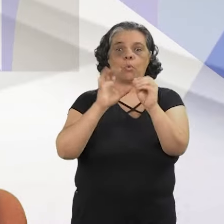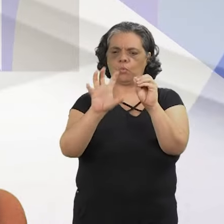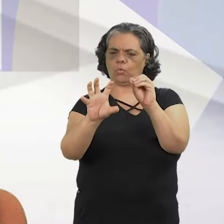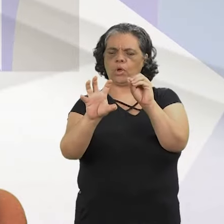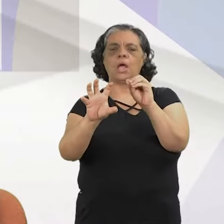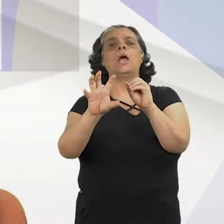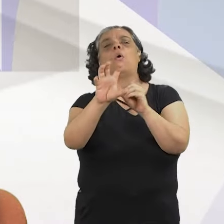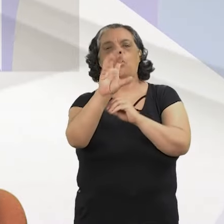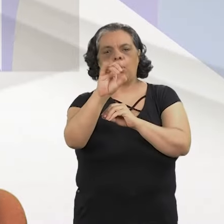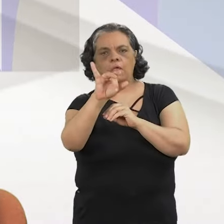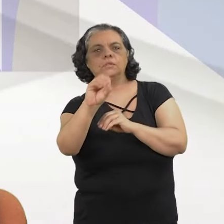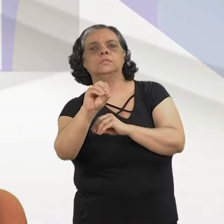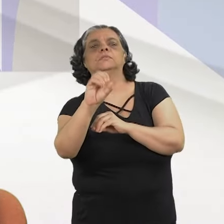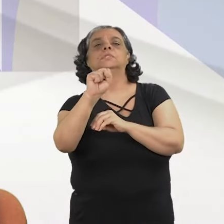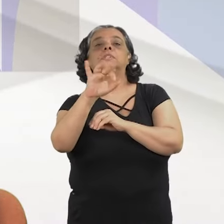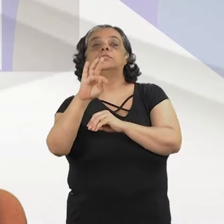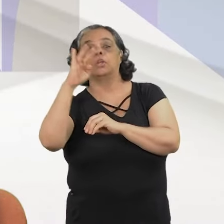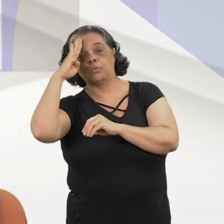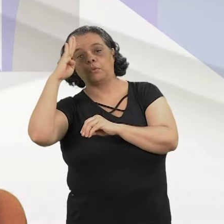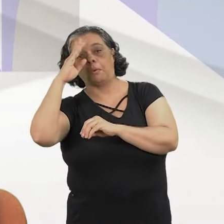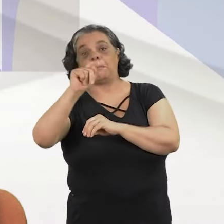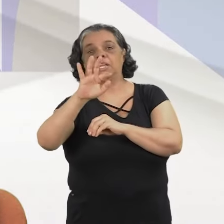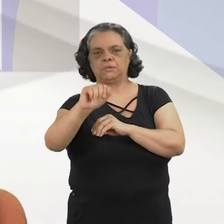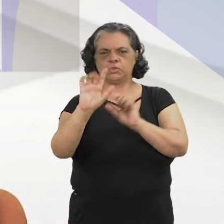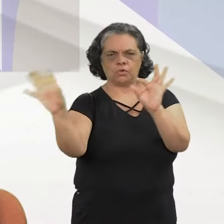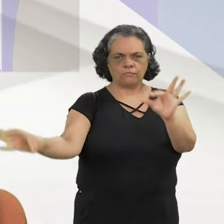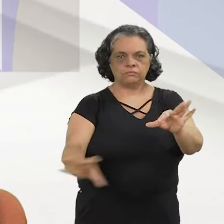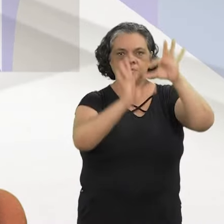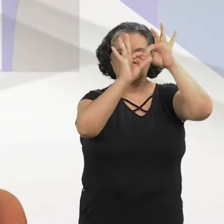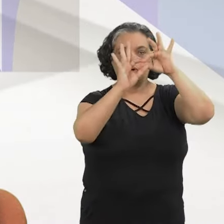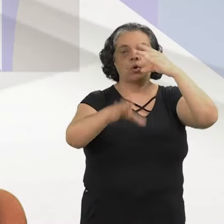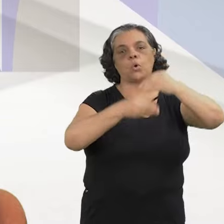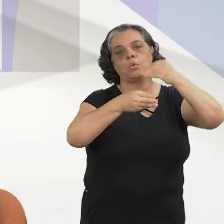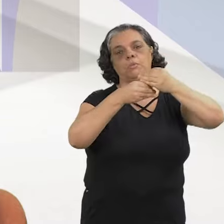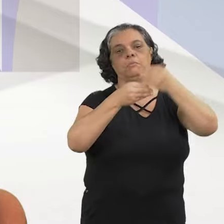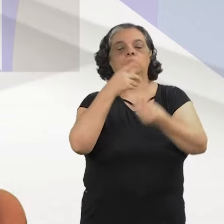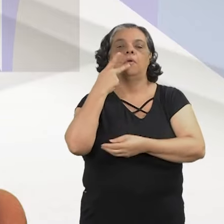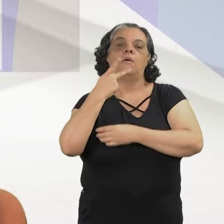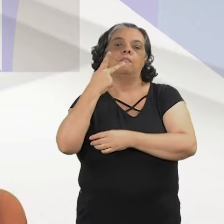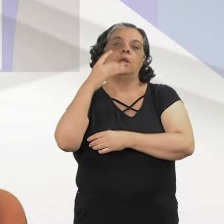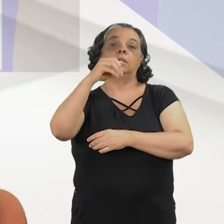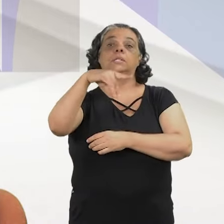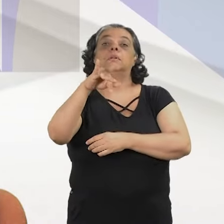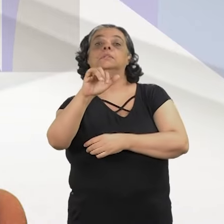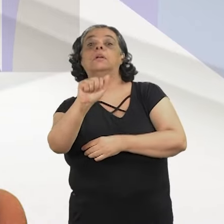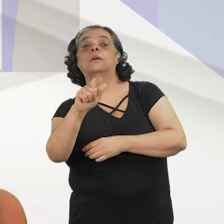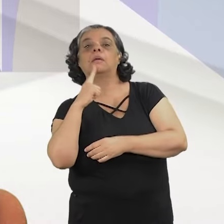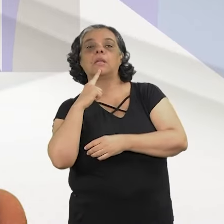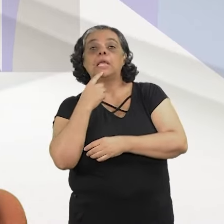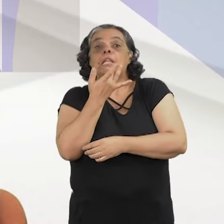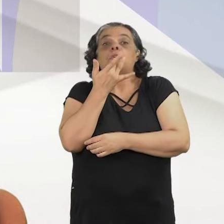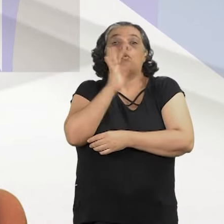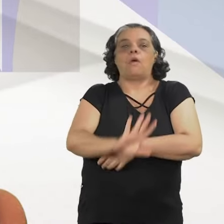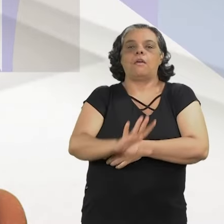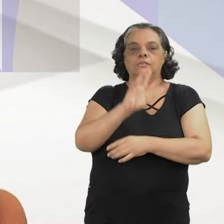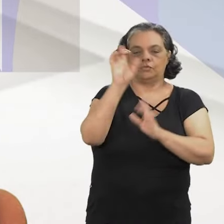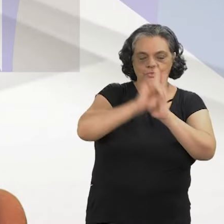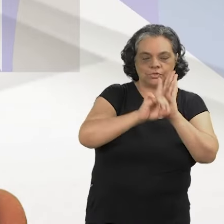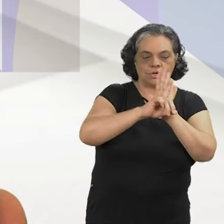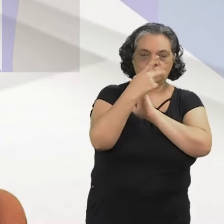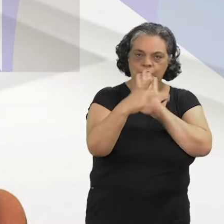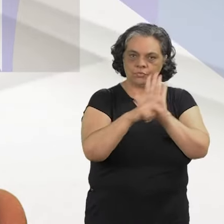coletivo Sargento perifa né Eh só fazendo um gancho né complementando a fala de Andrea né quando ela fala que quem não conhece seus